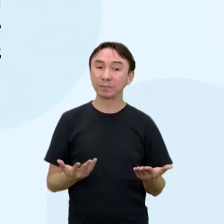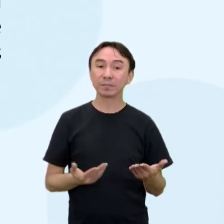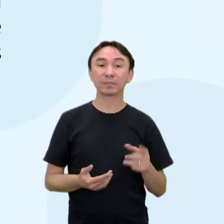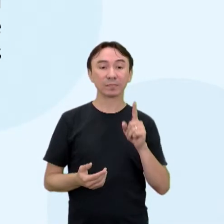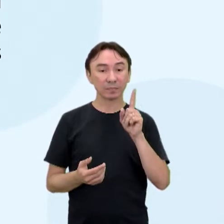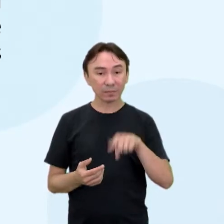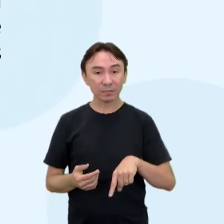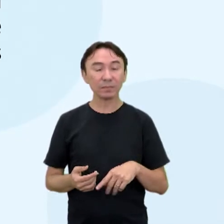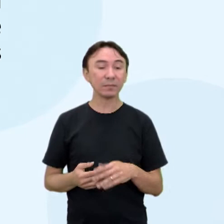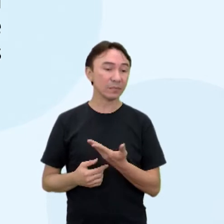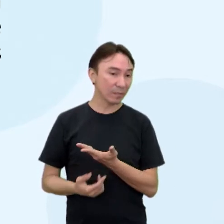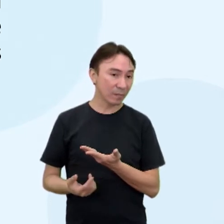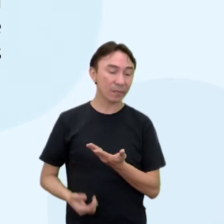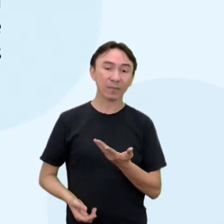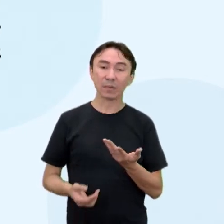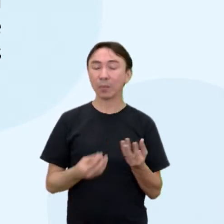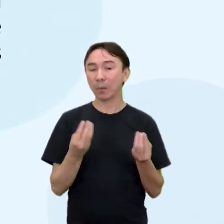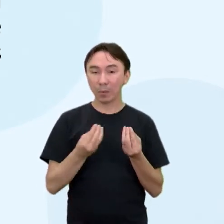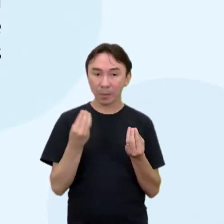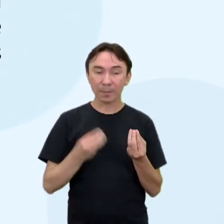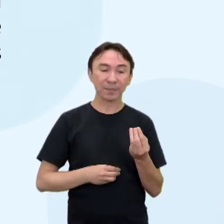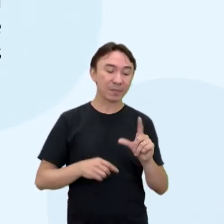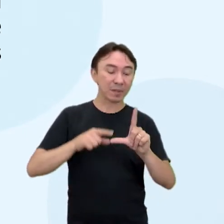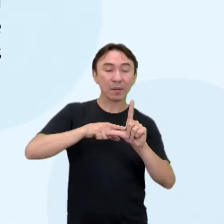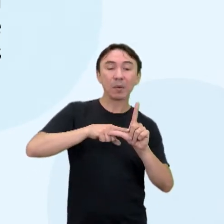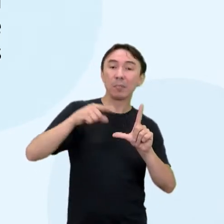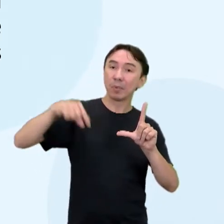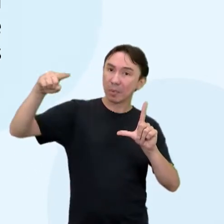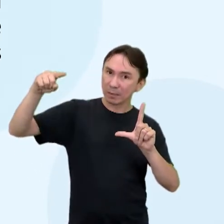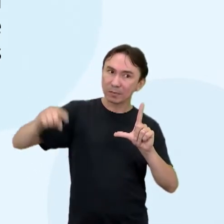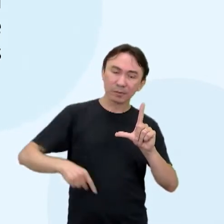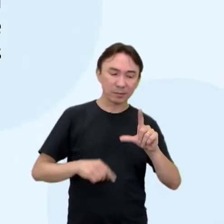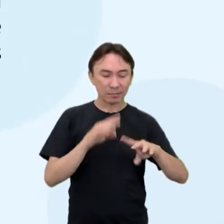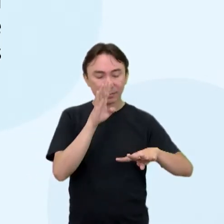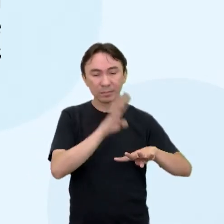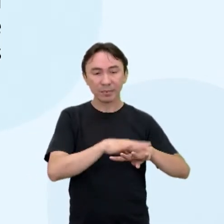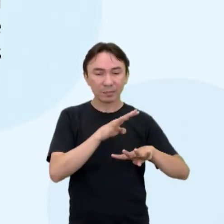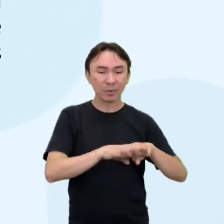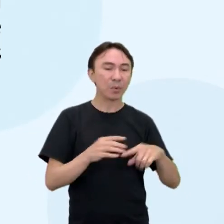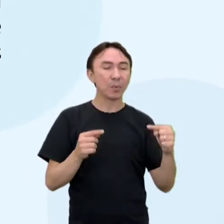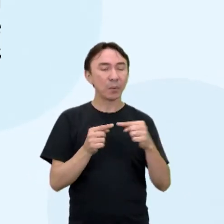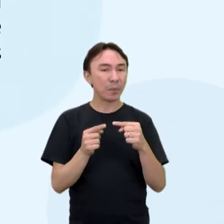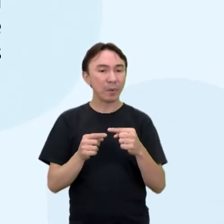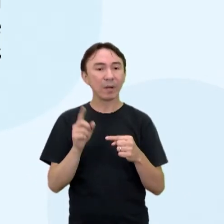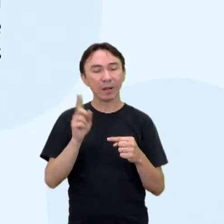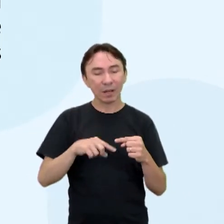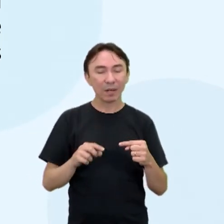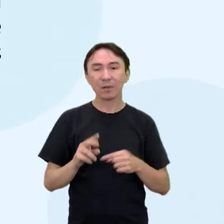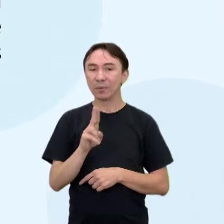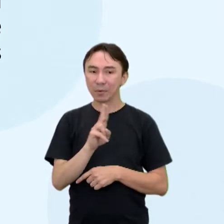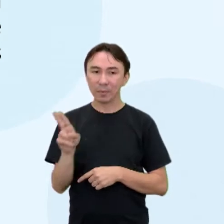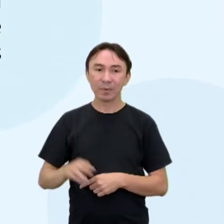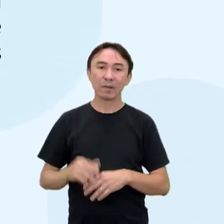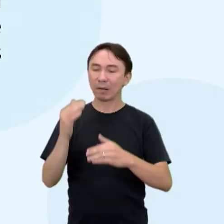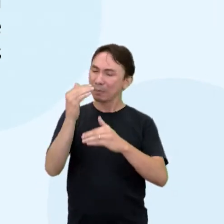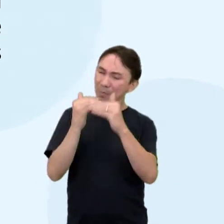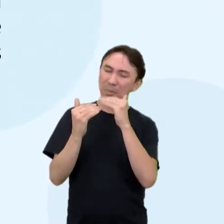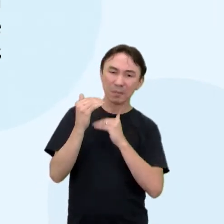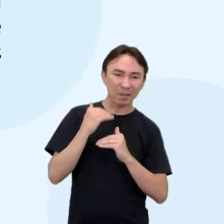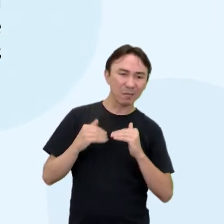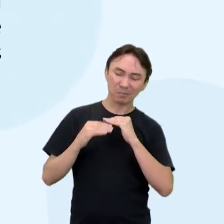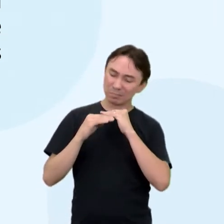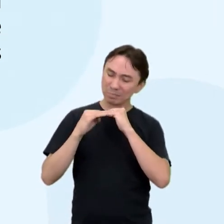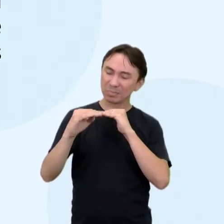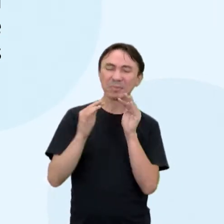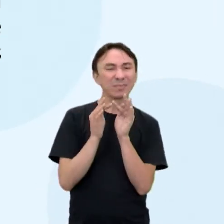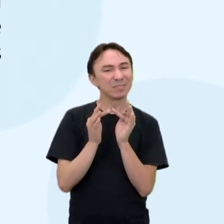matemático utilizado na estatística, e ele é chamado de regressão linear simples, aí destacado em negrito para vocês, que